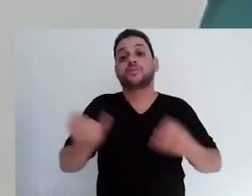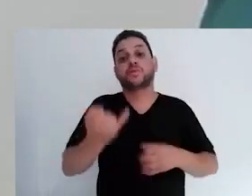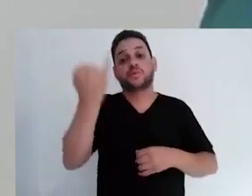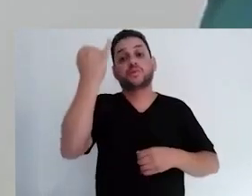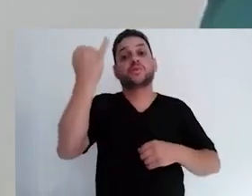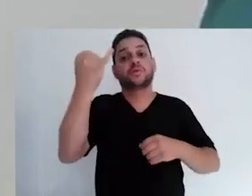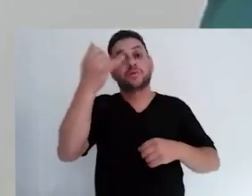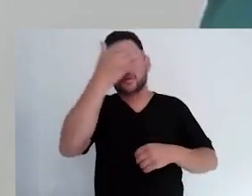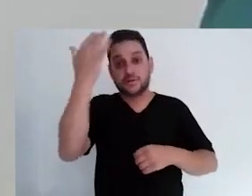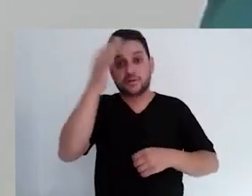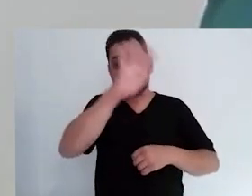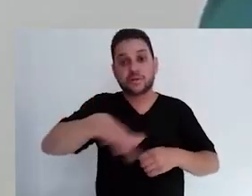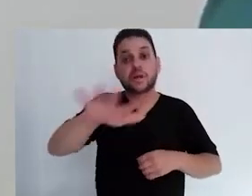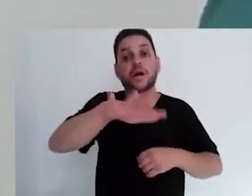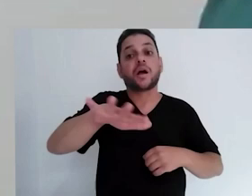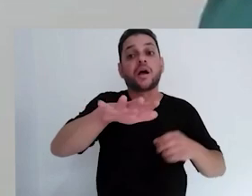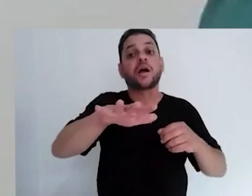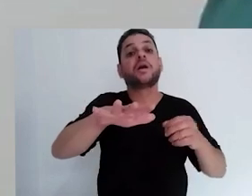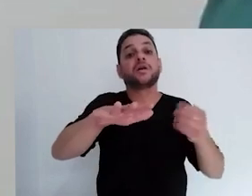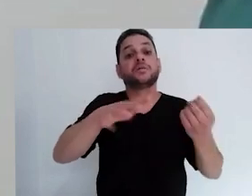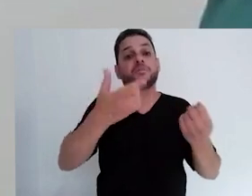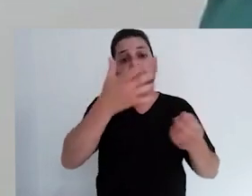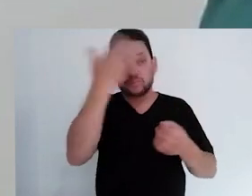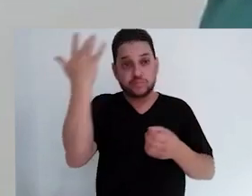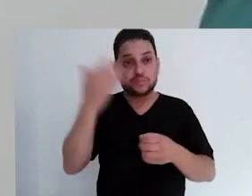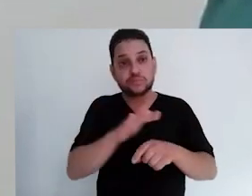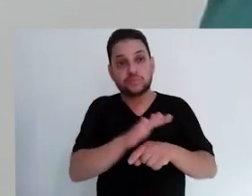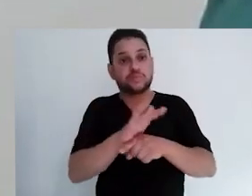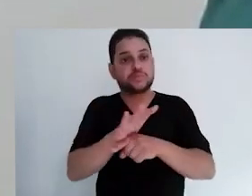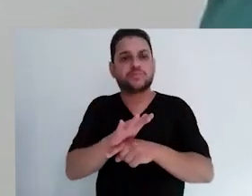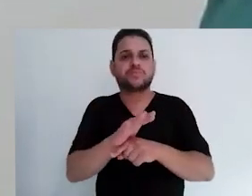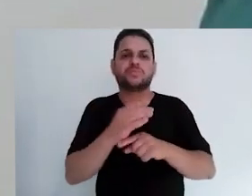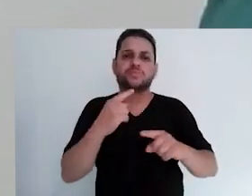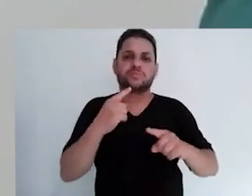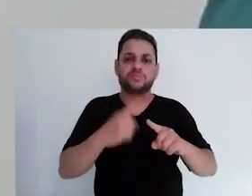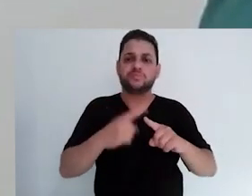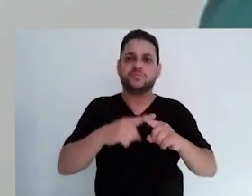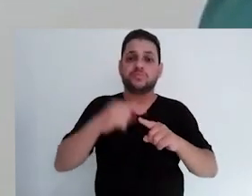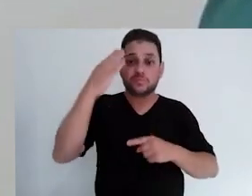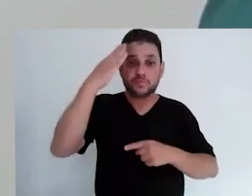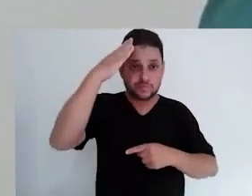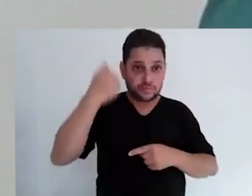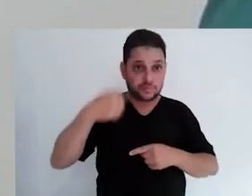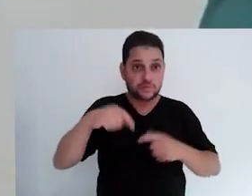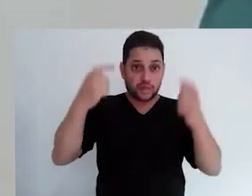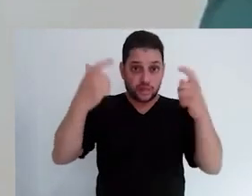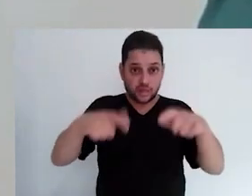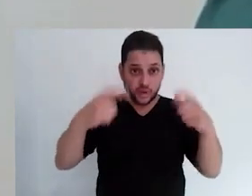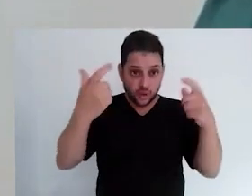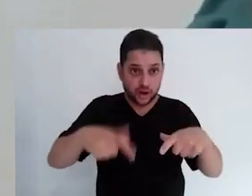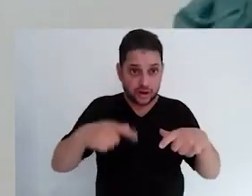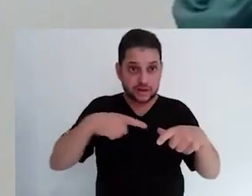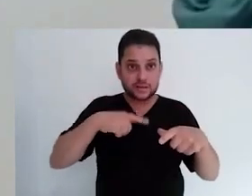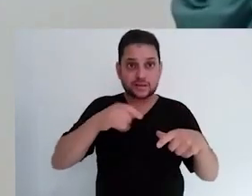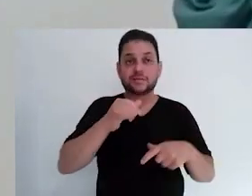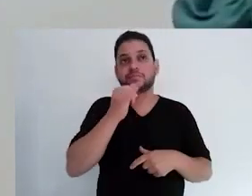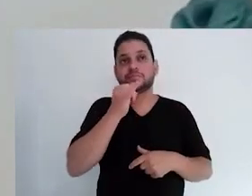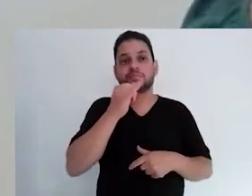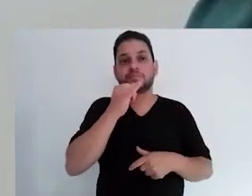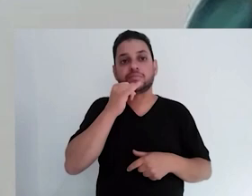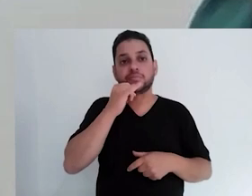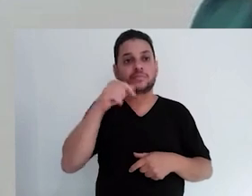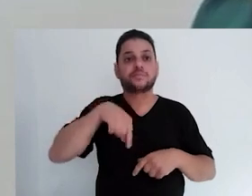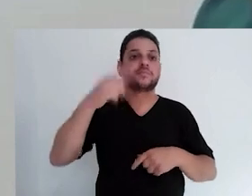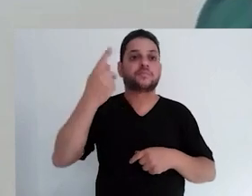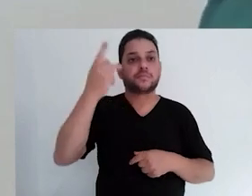importante. Porque são muito discrepantes, embora a gente esteja numa mesma região que comporta só 2 estados, São Paulo e Mato Grosso